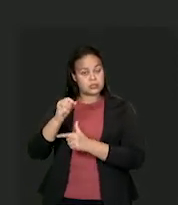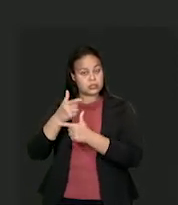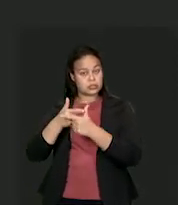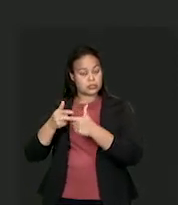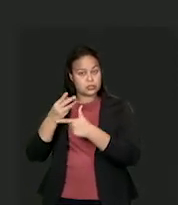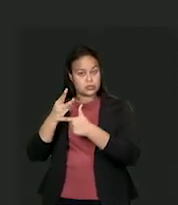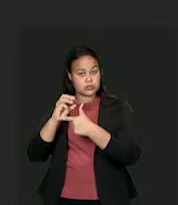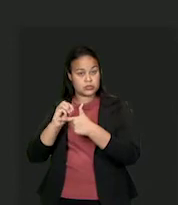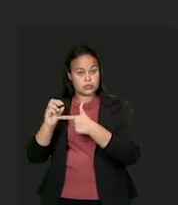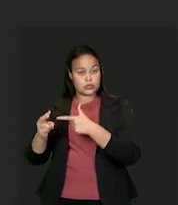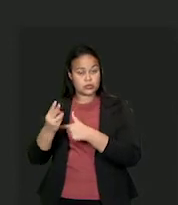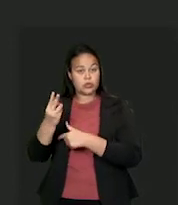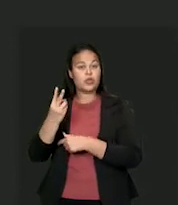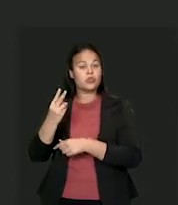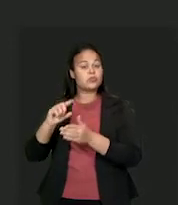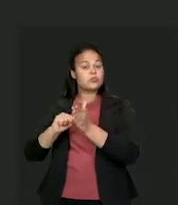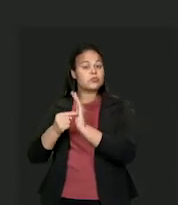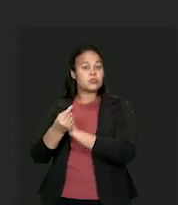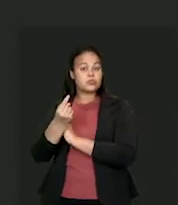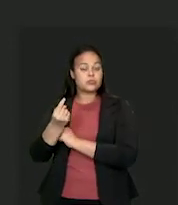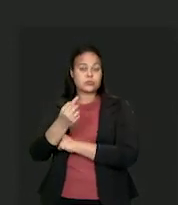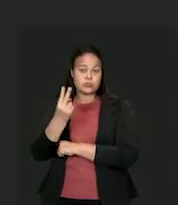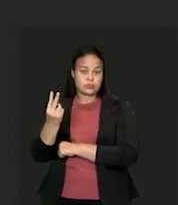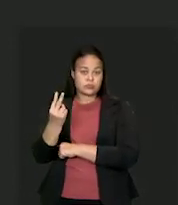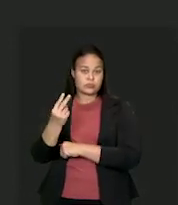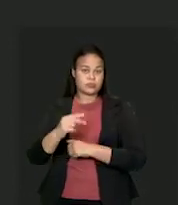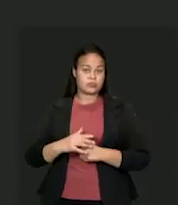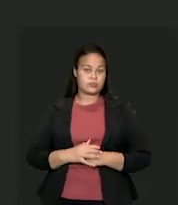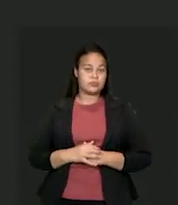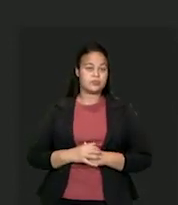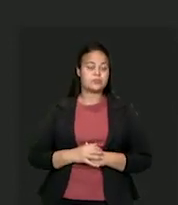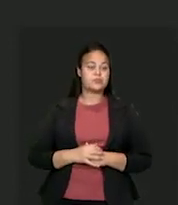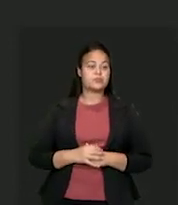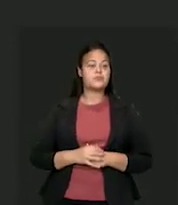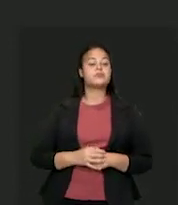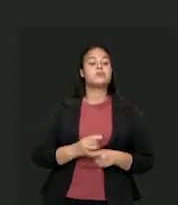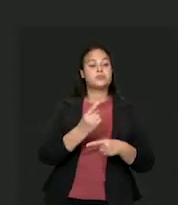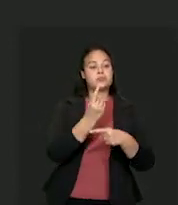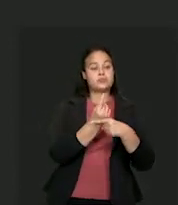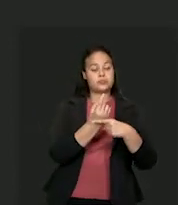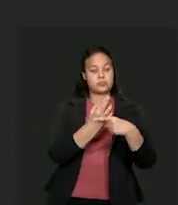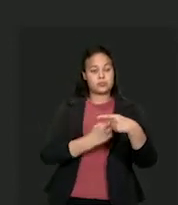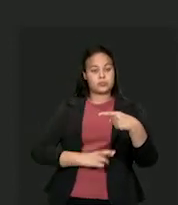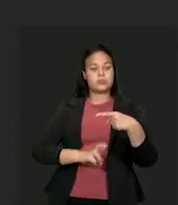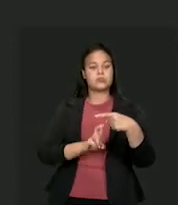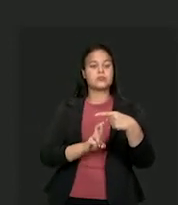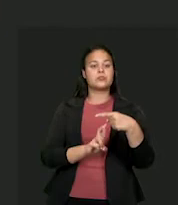por 30, 2. 2 vezes 1, 2. 1 sobre REC